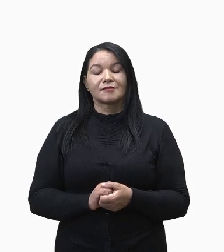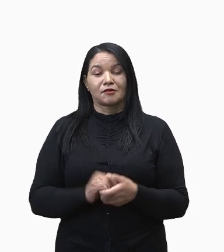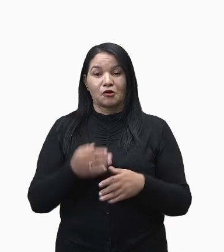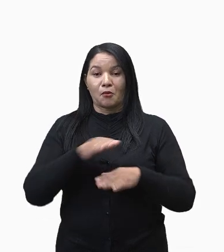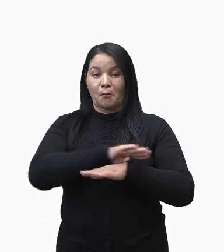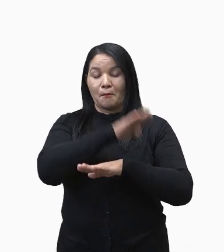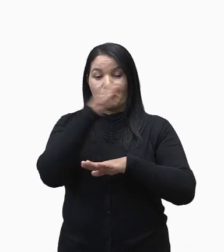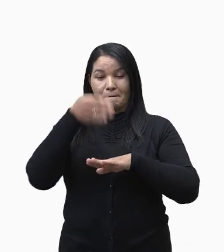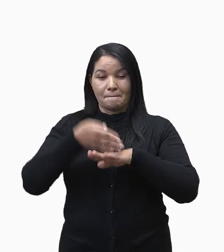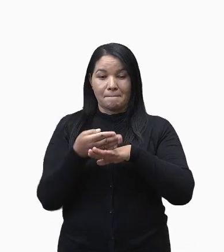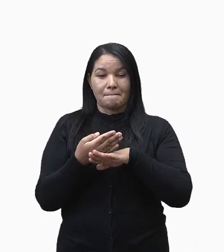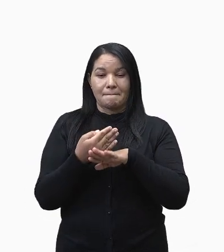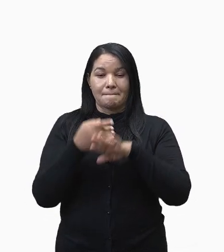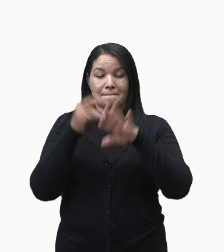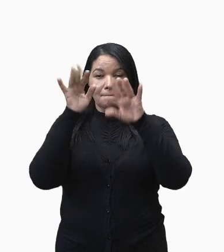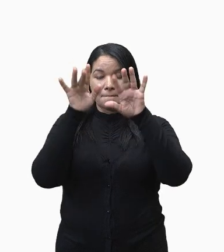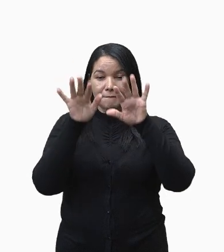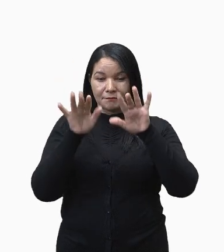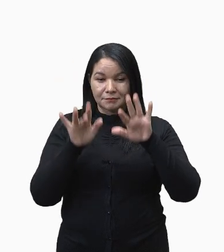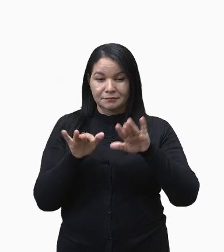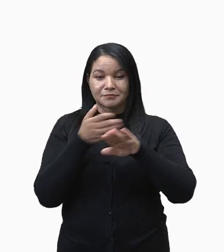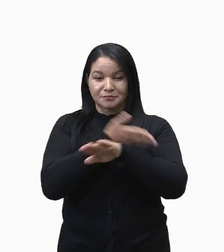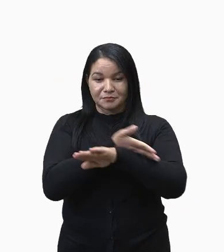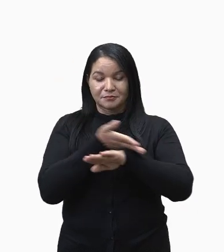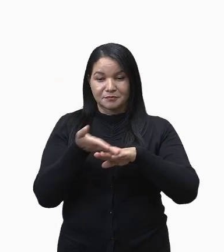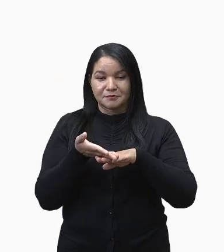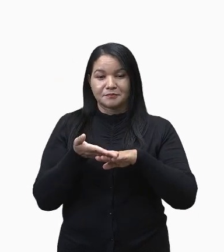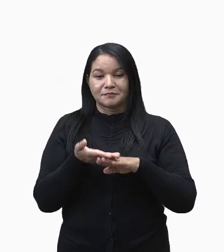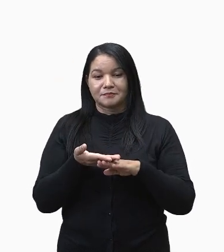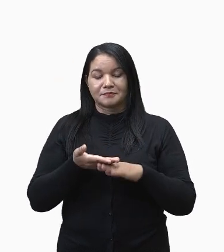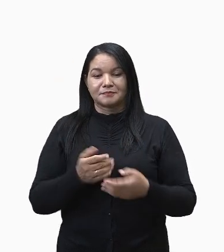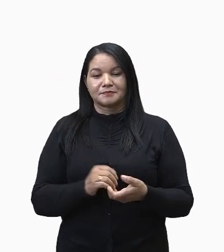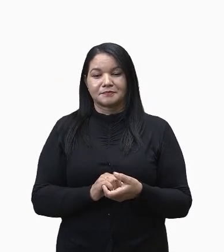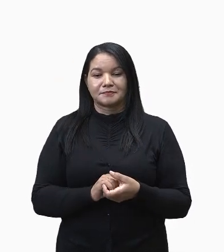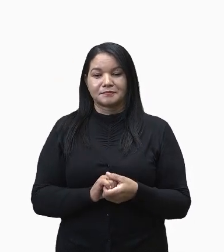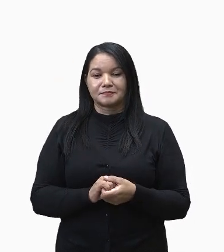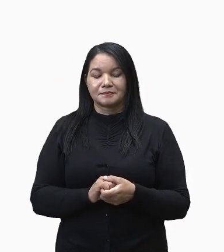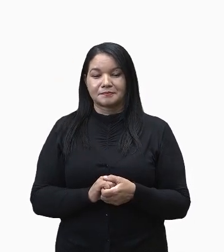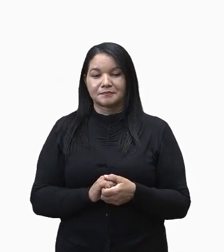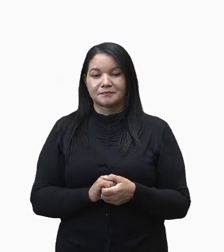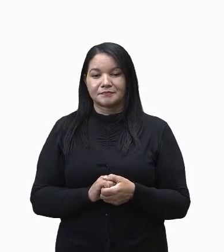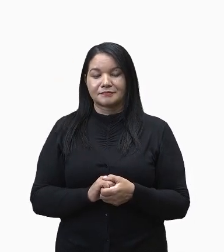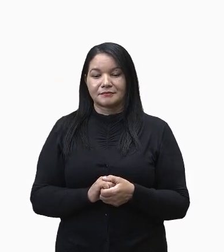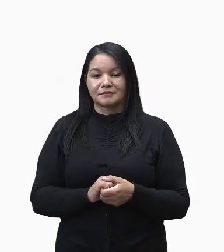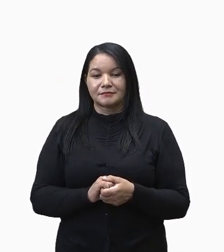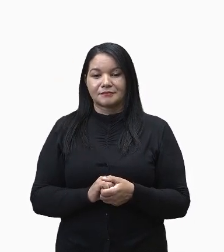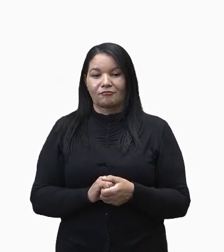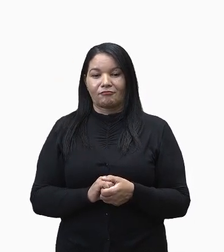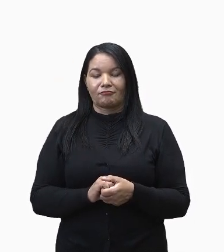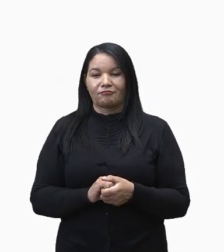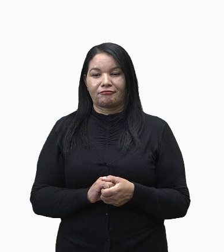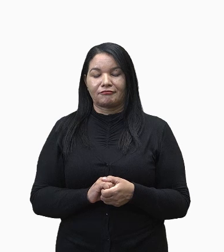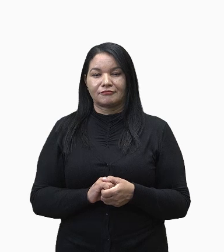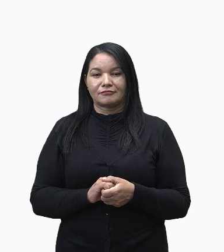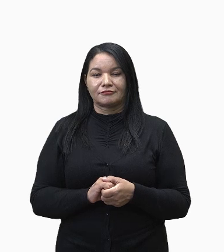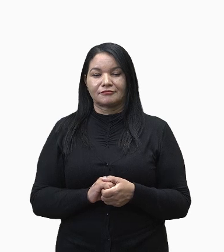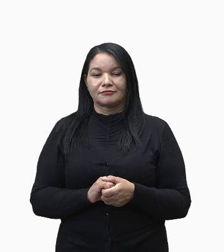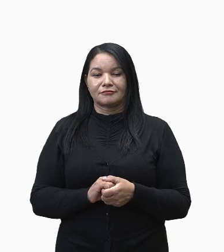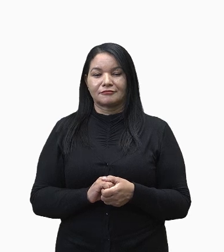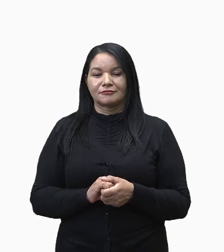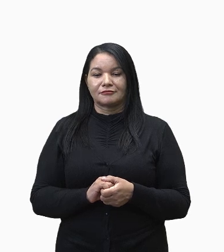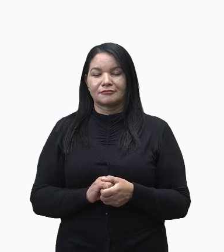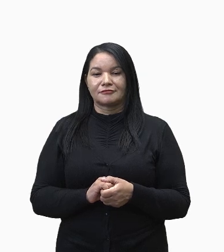neve, se elevan hacia el cielo azul, creando una línea irregular que parece